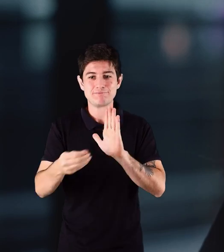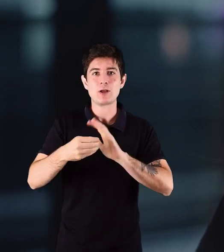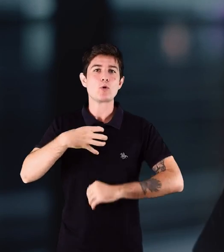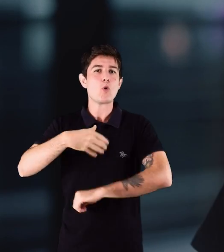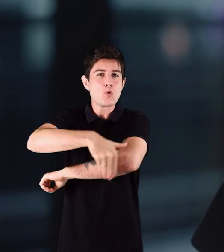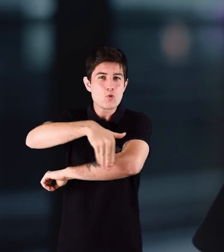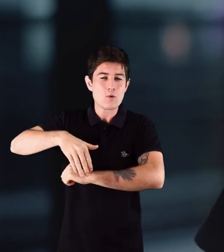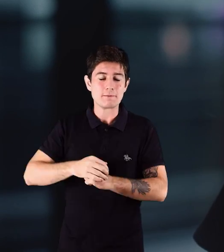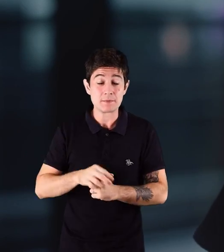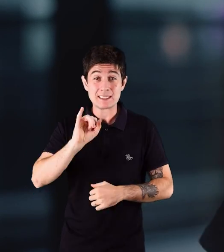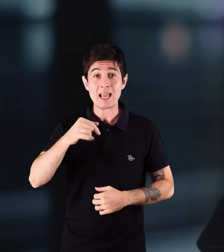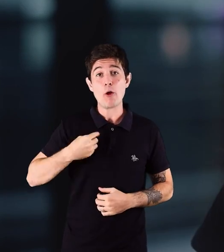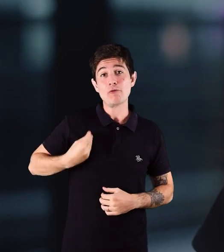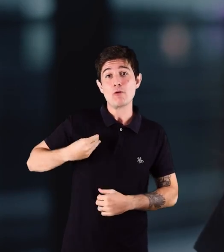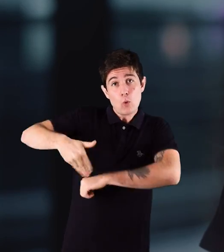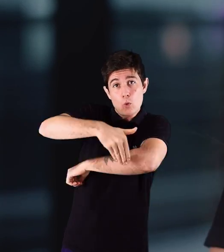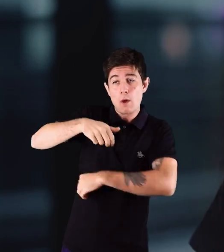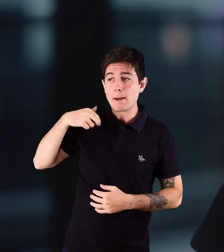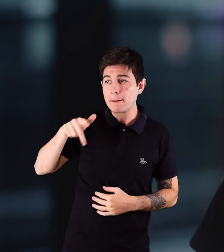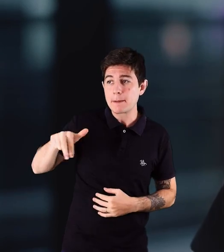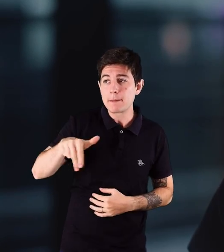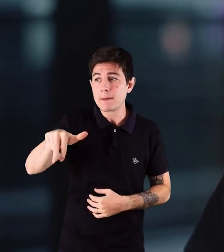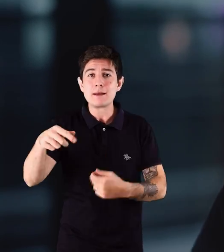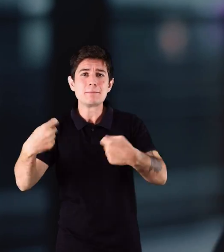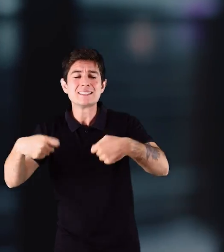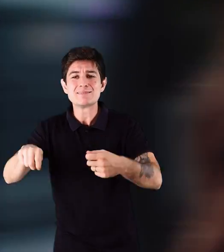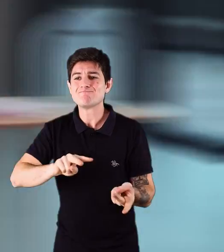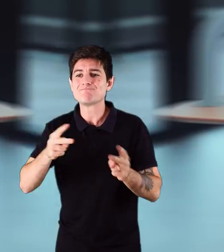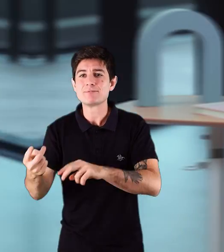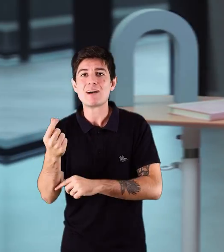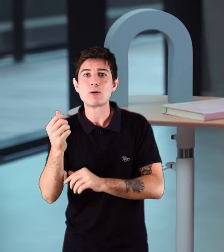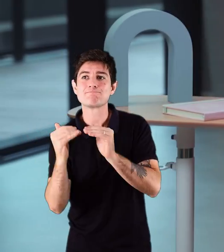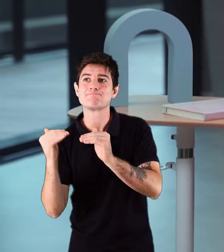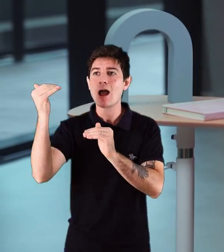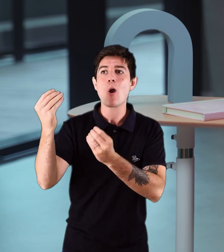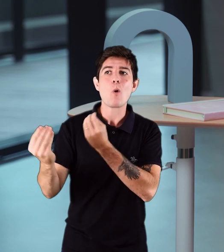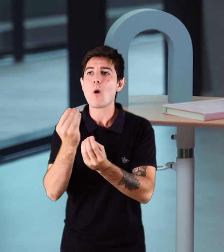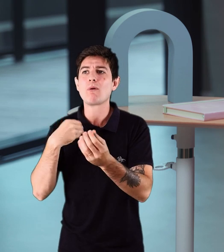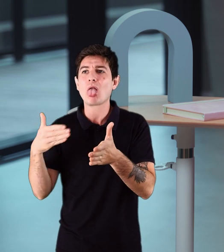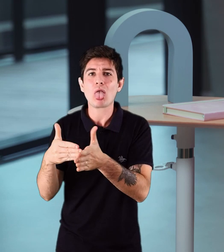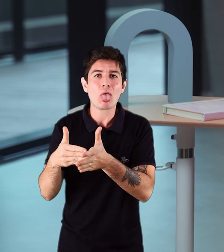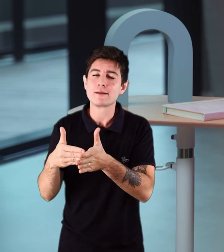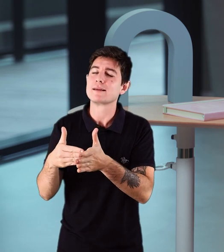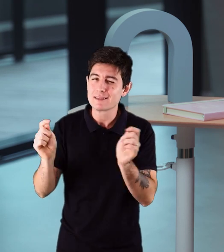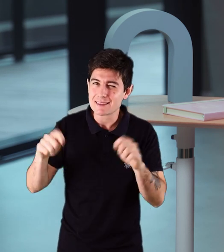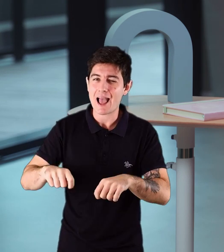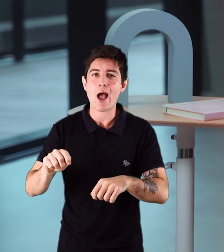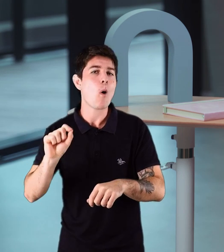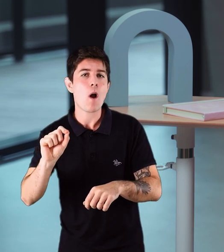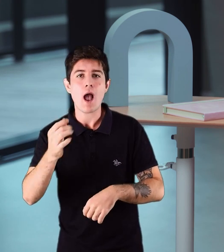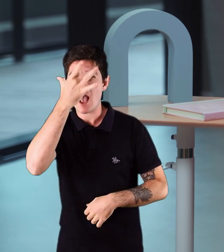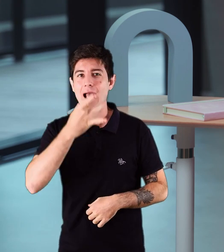reconhecimento facial com teste de prova de vida para a gente saber que é você mesmo do outro lado da tela. Eu vou deixar aqui o link de outro vídeo explicando como